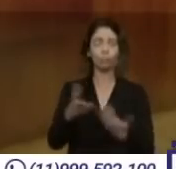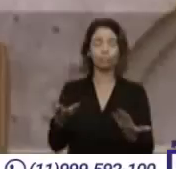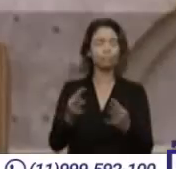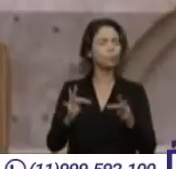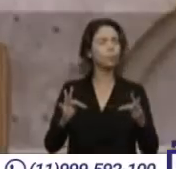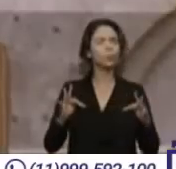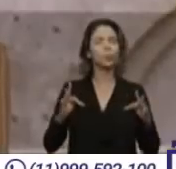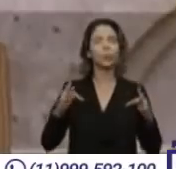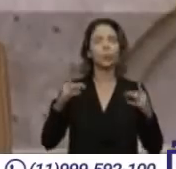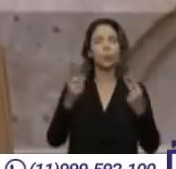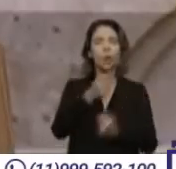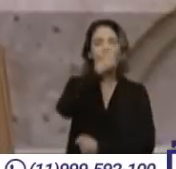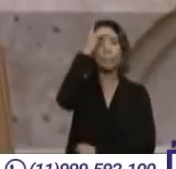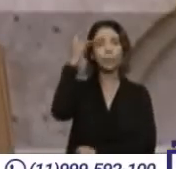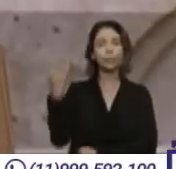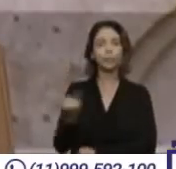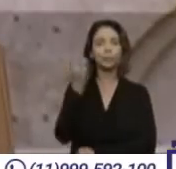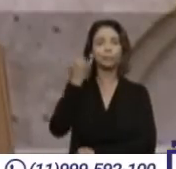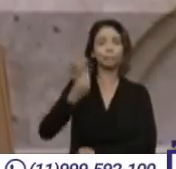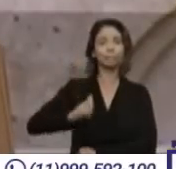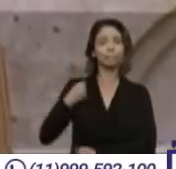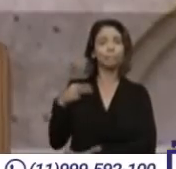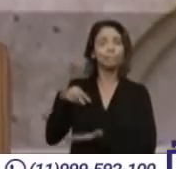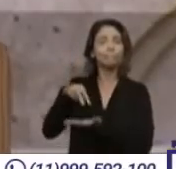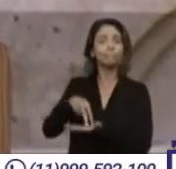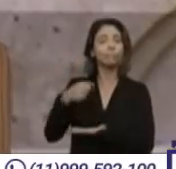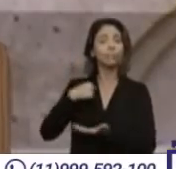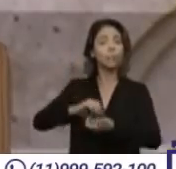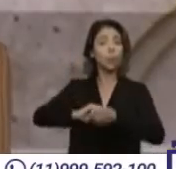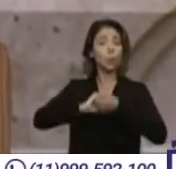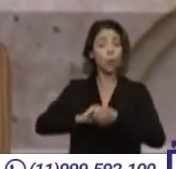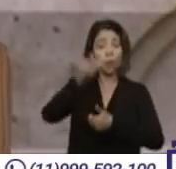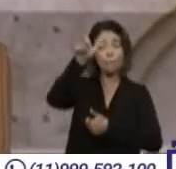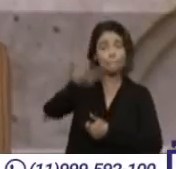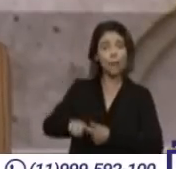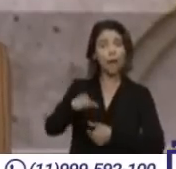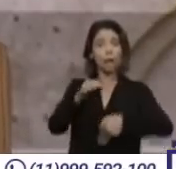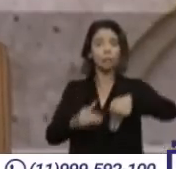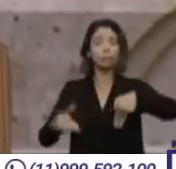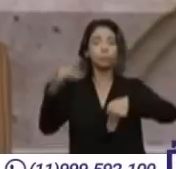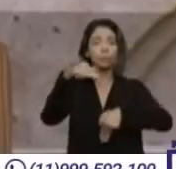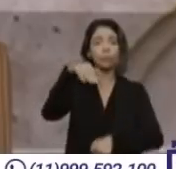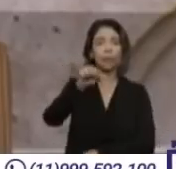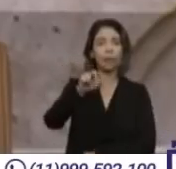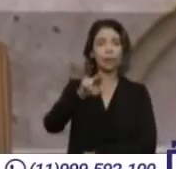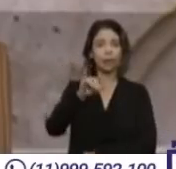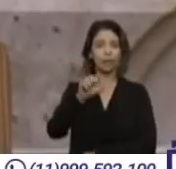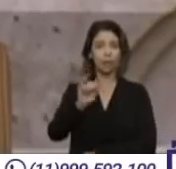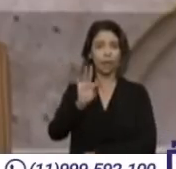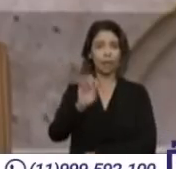demais autoridades presentes, que saúdo na pessoa da ministra Maria Tereza de Assis